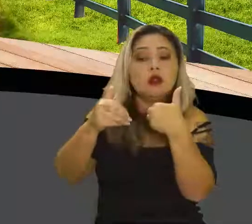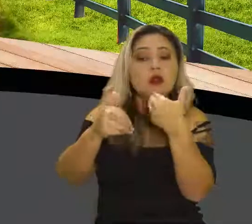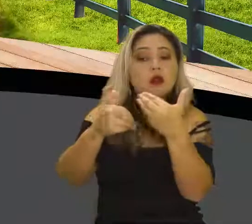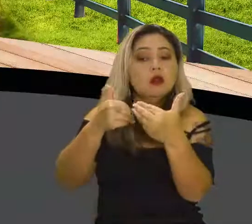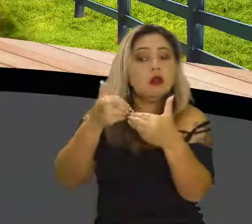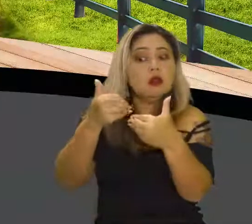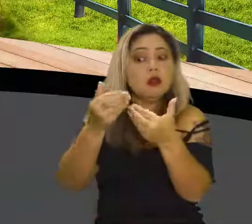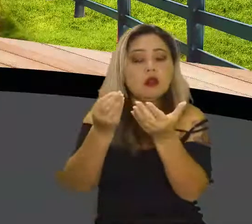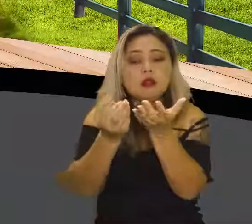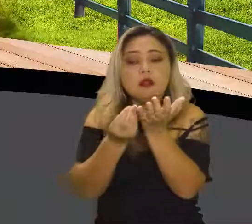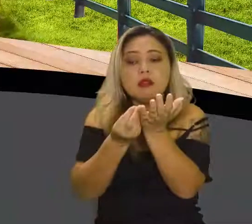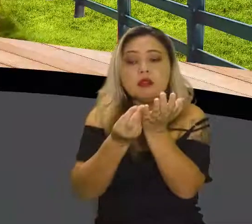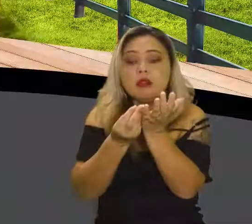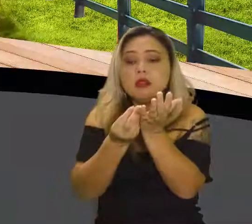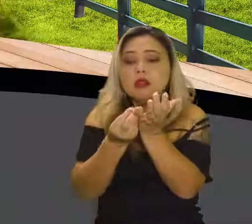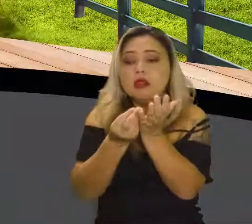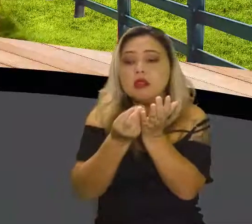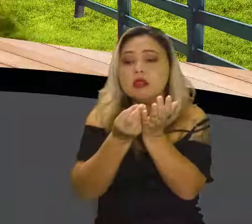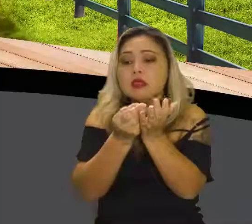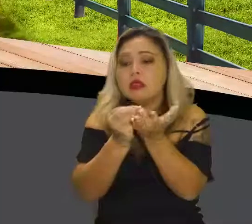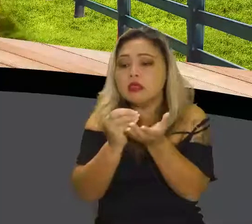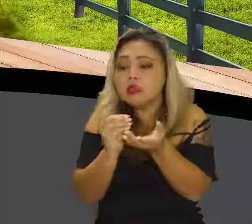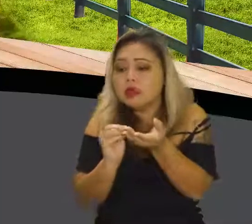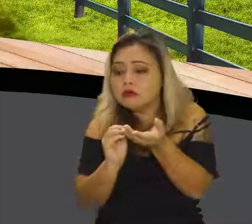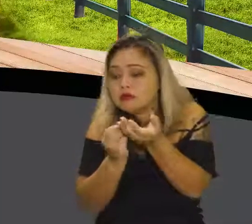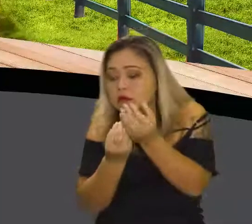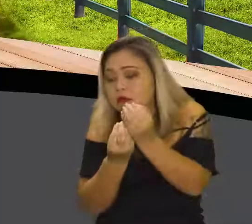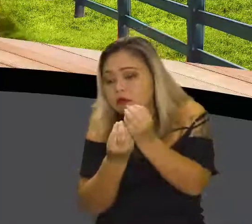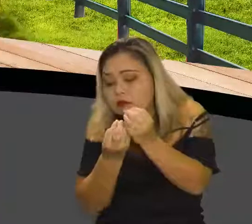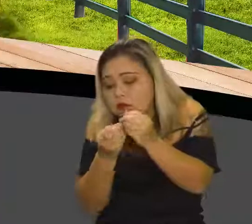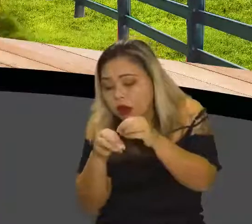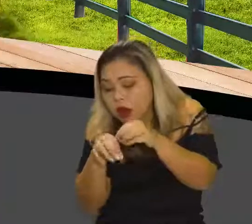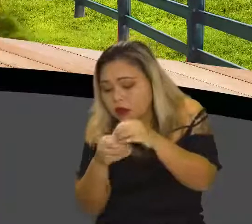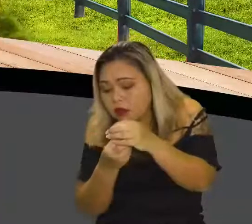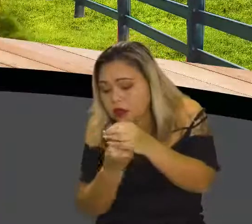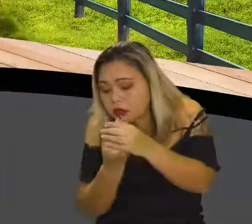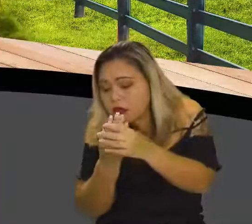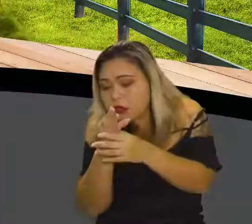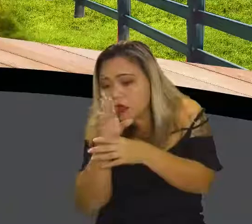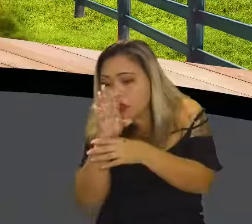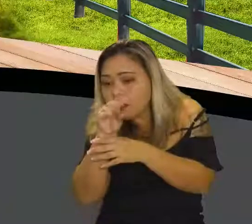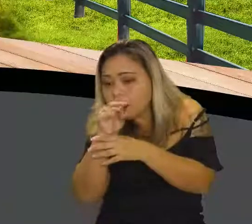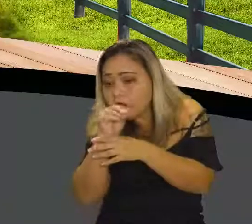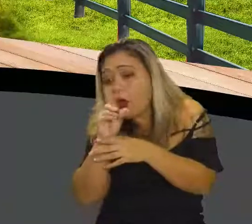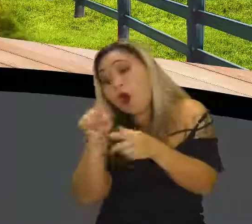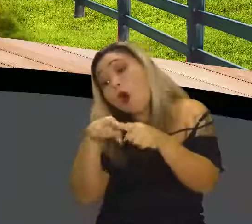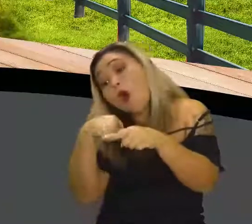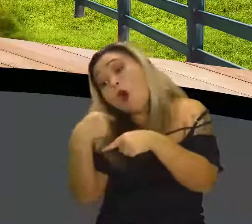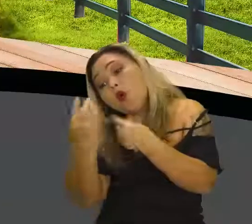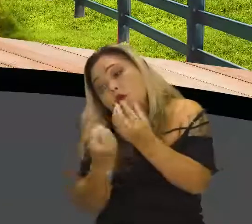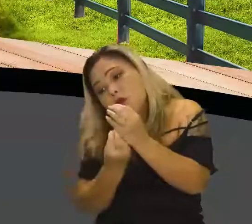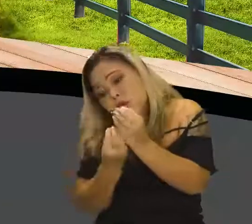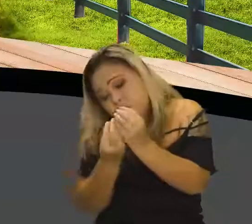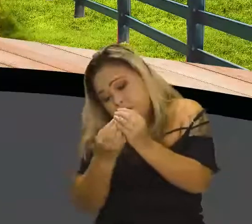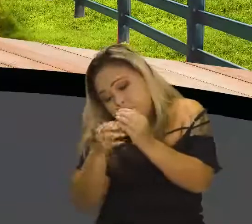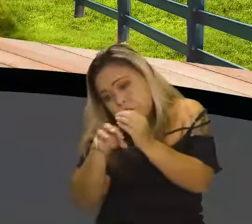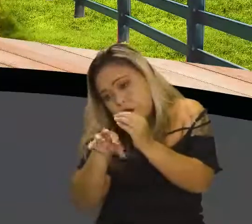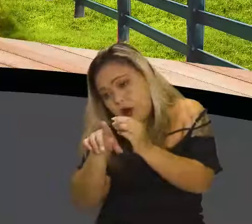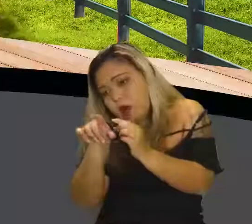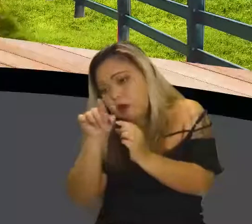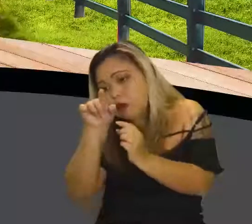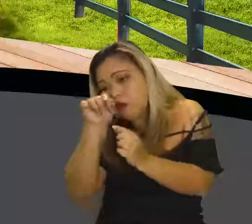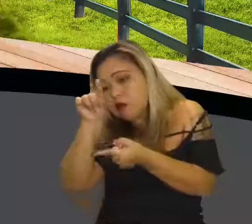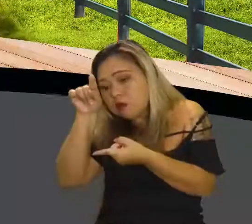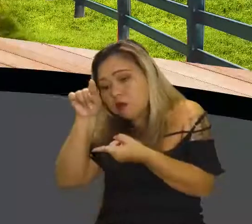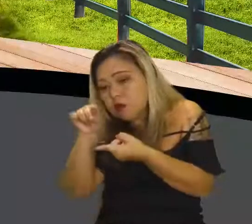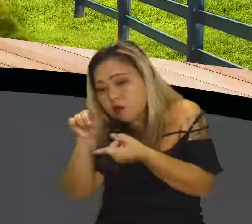desenvolver um embrião e vai nascer um patinho, vai nascer uma codorninha, claro, se vir de pato, se vir